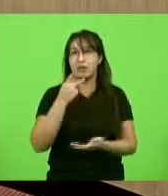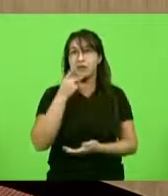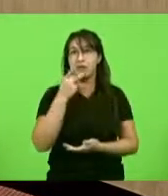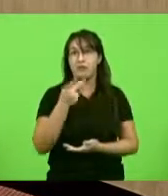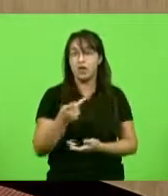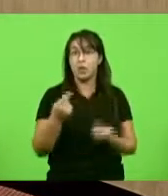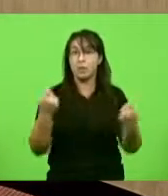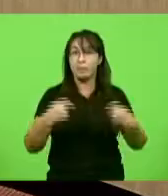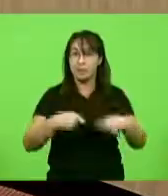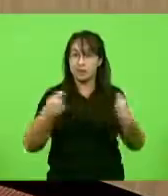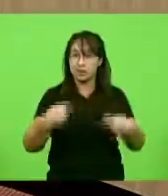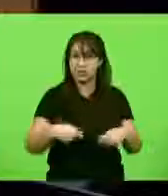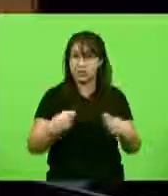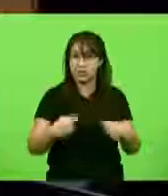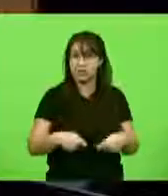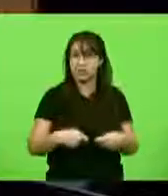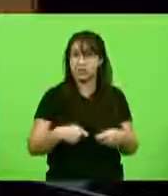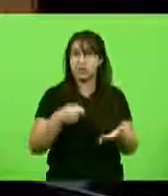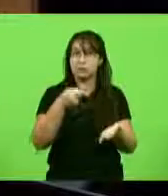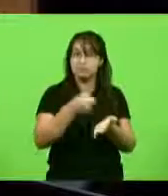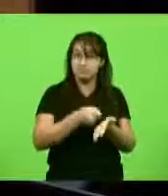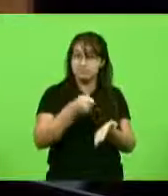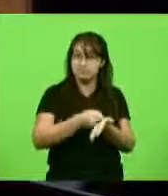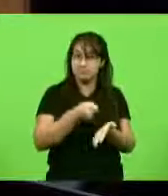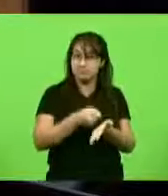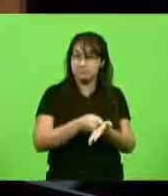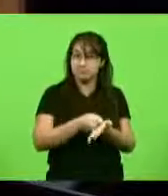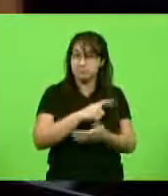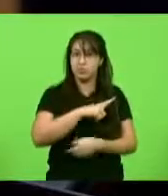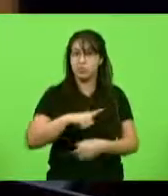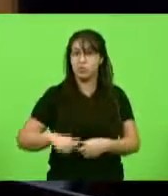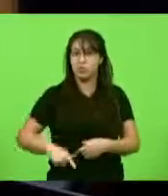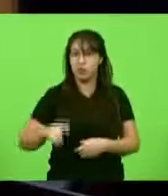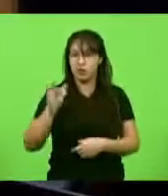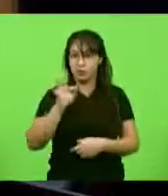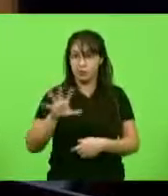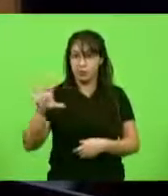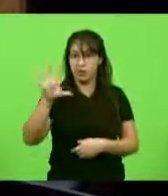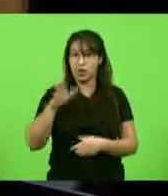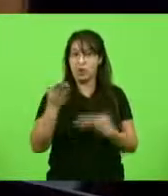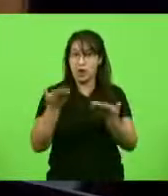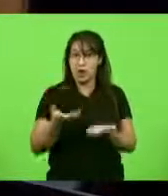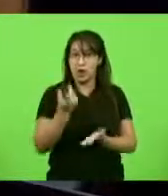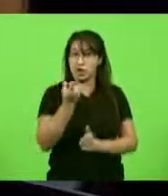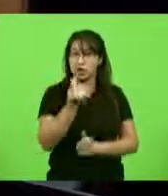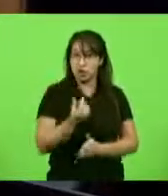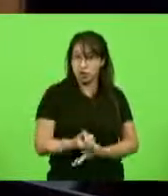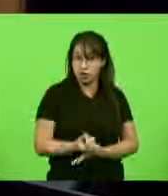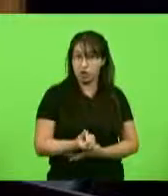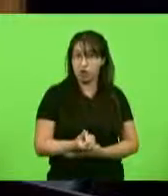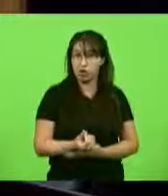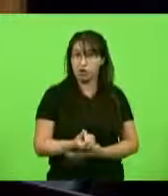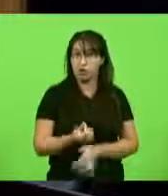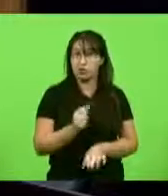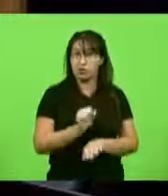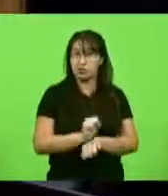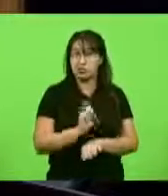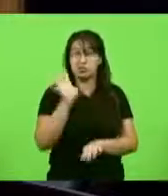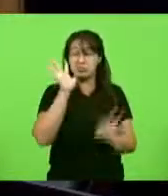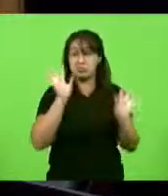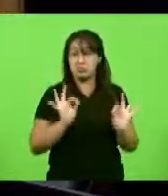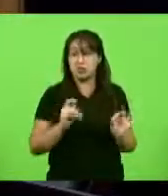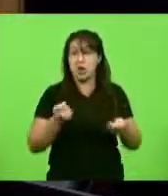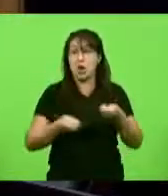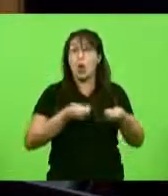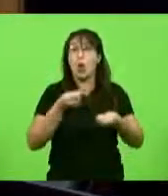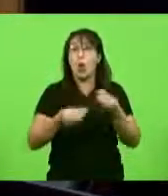devemos cobrar do governo federal esse recurso que o Estado, que eu não sei como é que foi